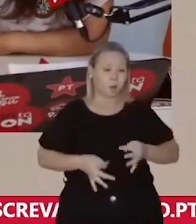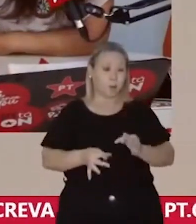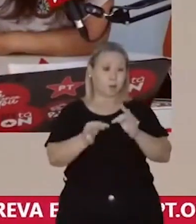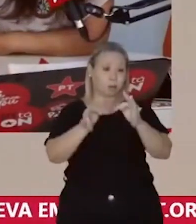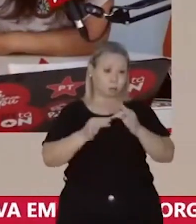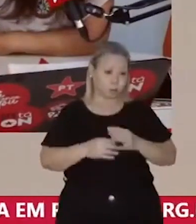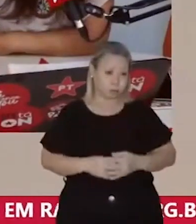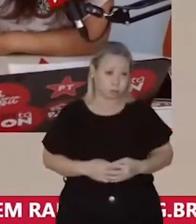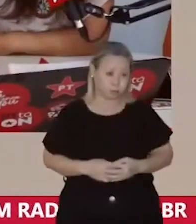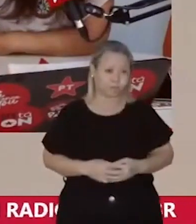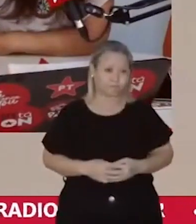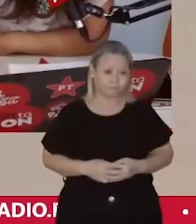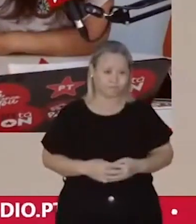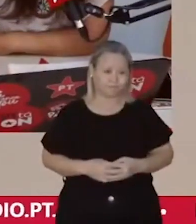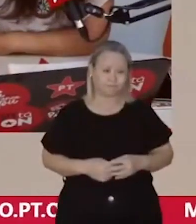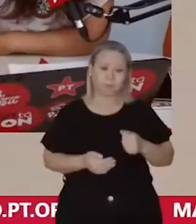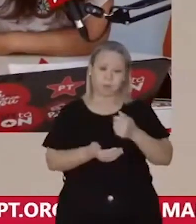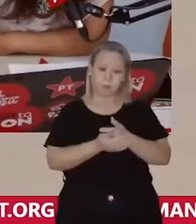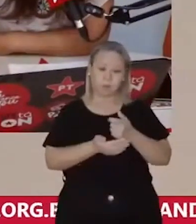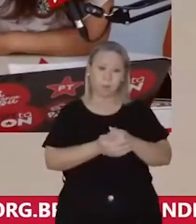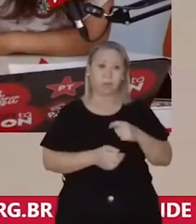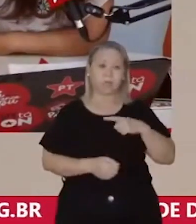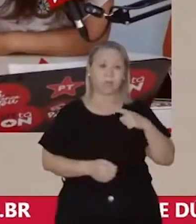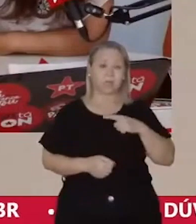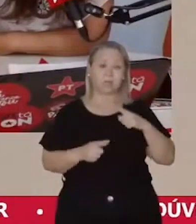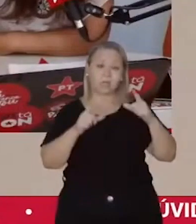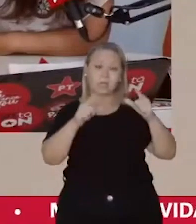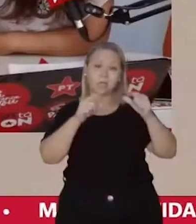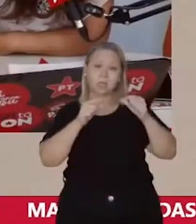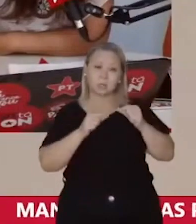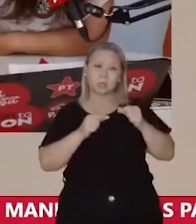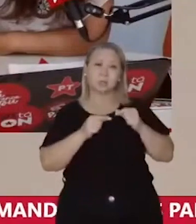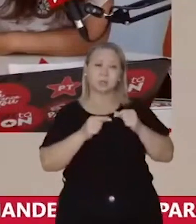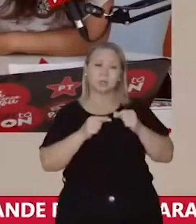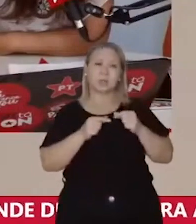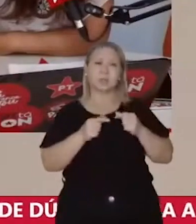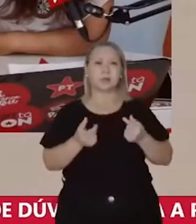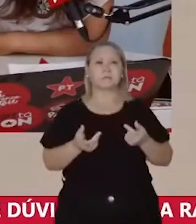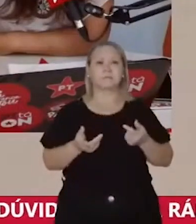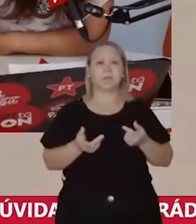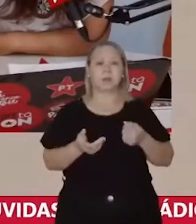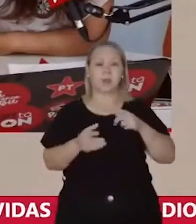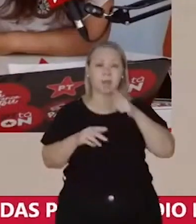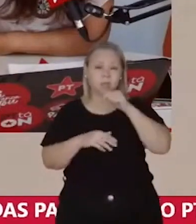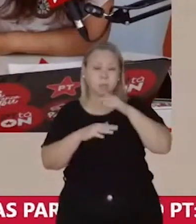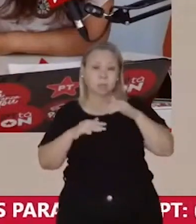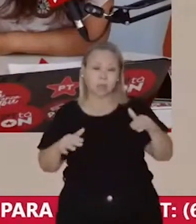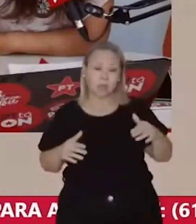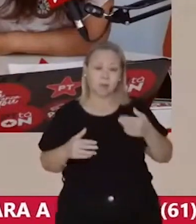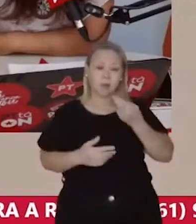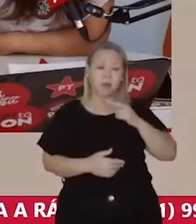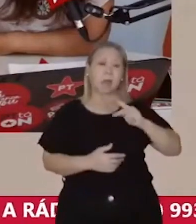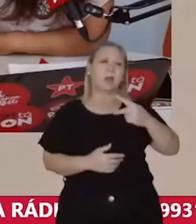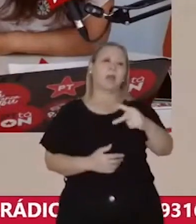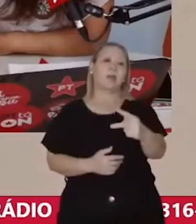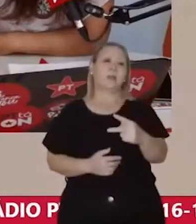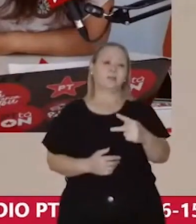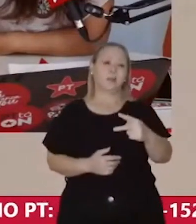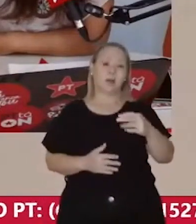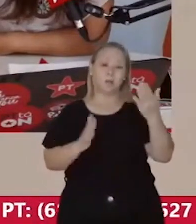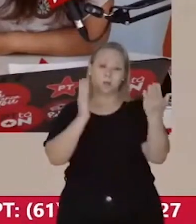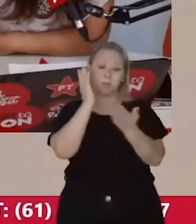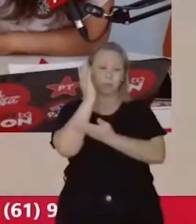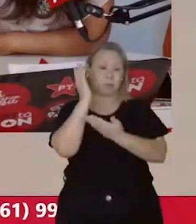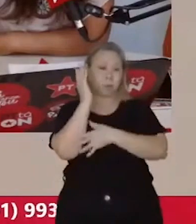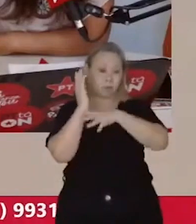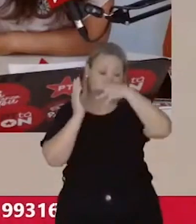tendo, vamos dizer assim, racionamento de água em várias cidades de São Paulo. Isso é resultado do desmatamento da Amazônia. Tudo é interligado. Então, a